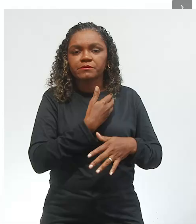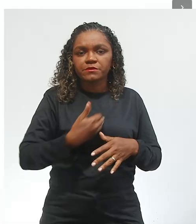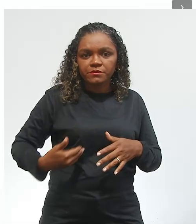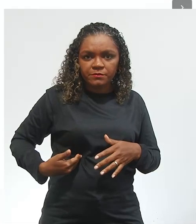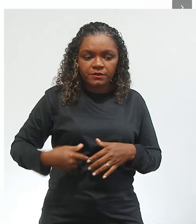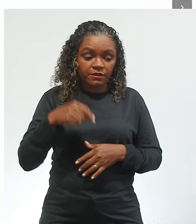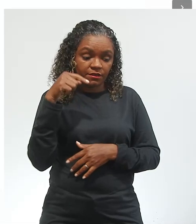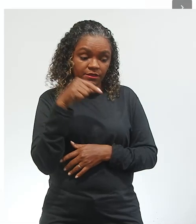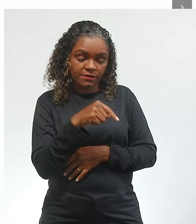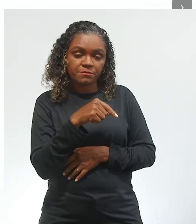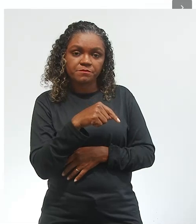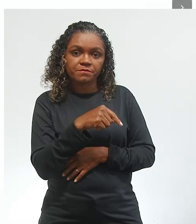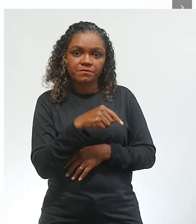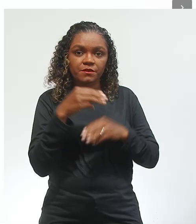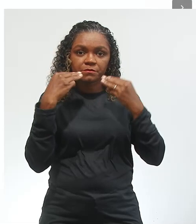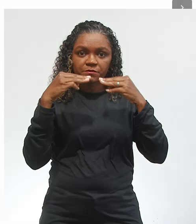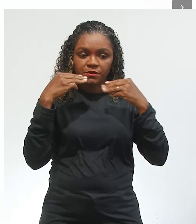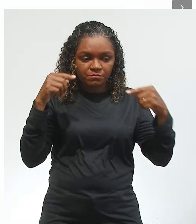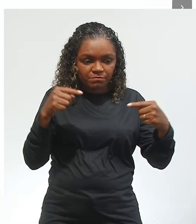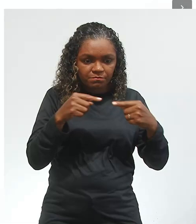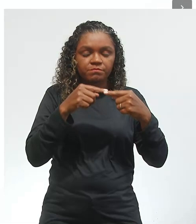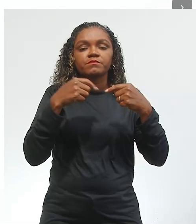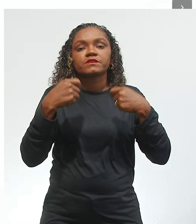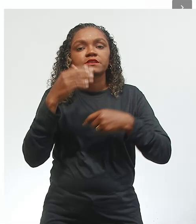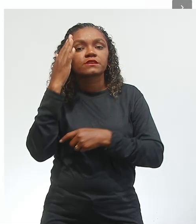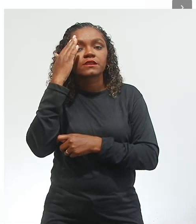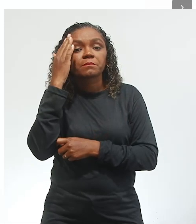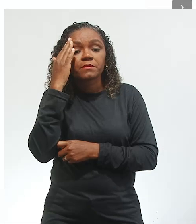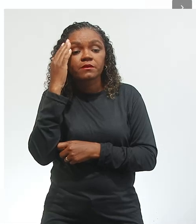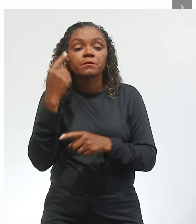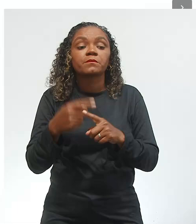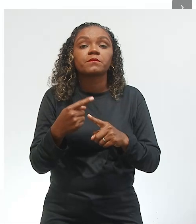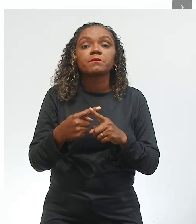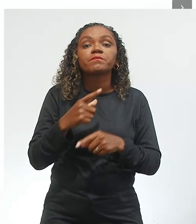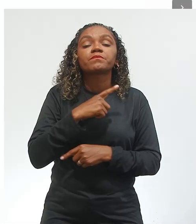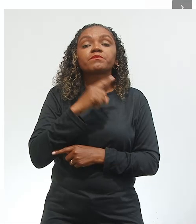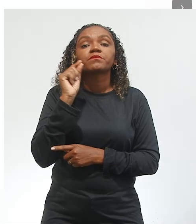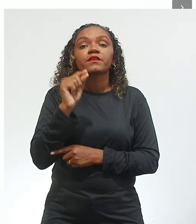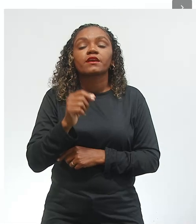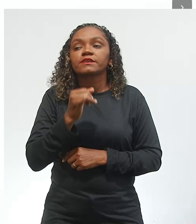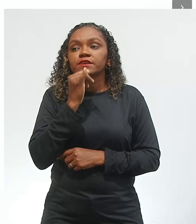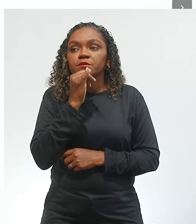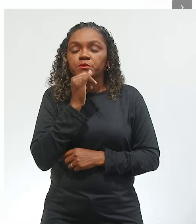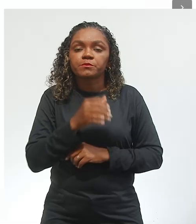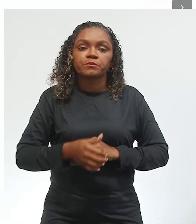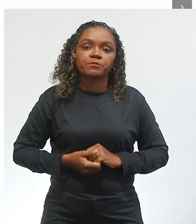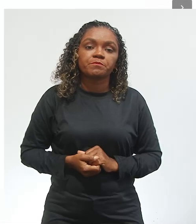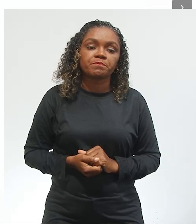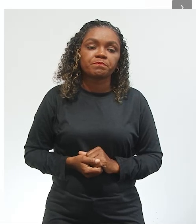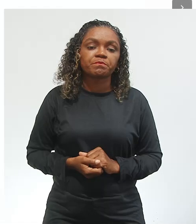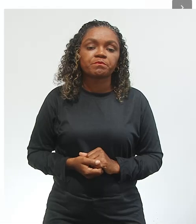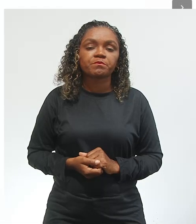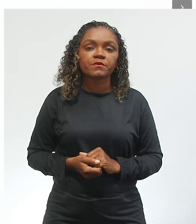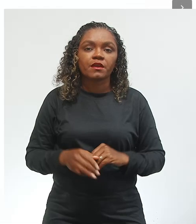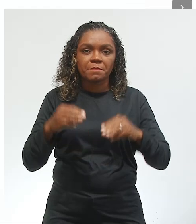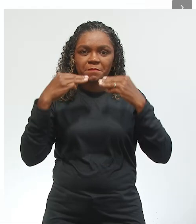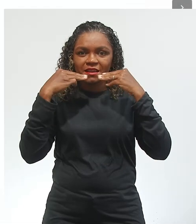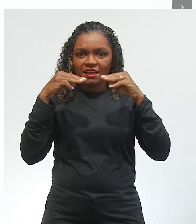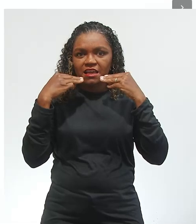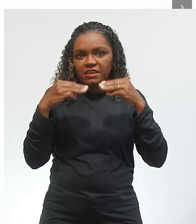instituição pública com relação ao marketing, né? Porque o marketing ele ainda tem essa imagem de ser